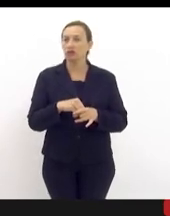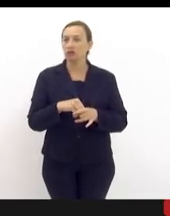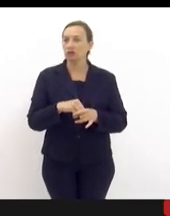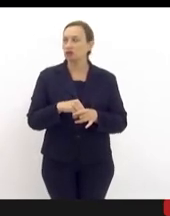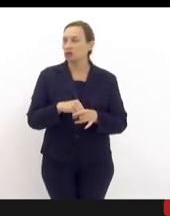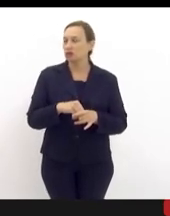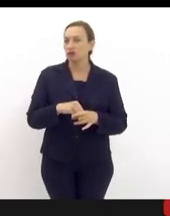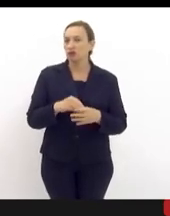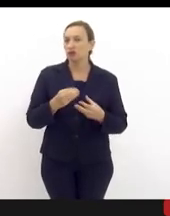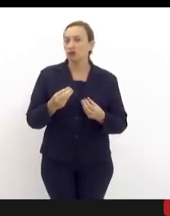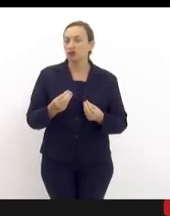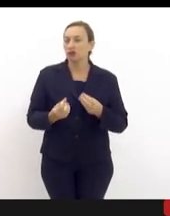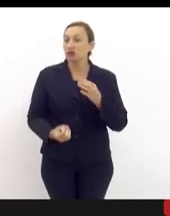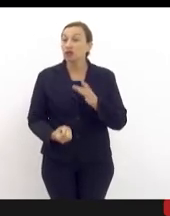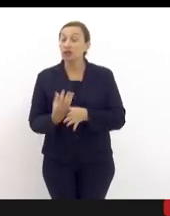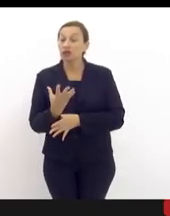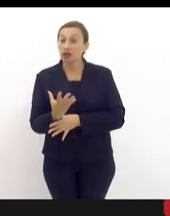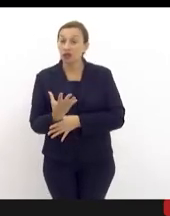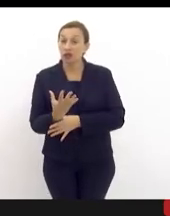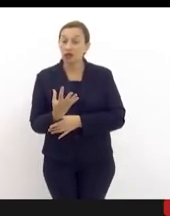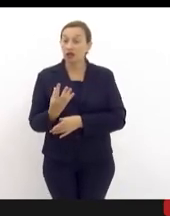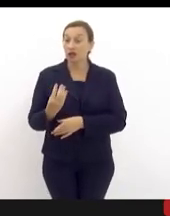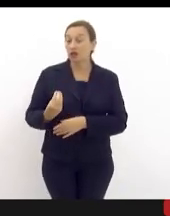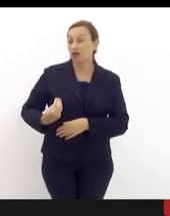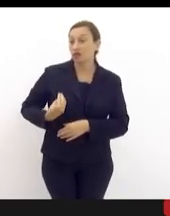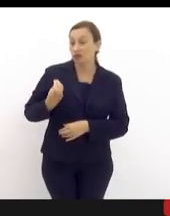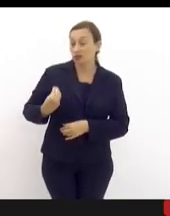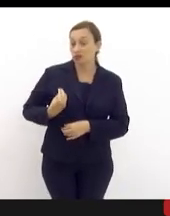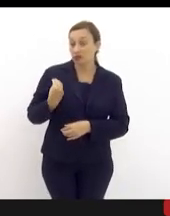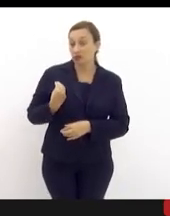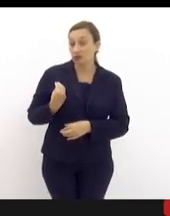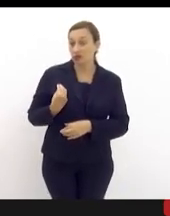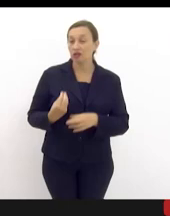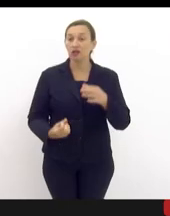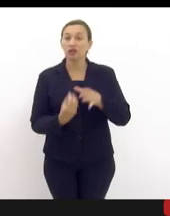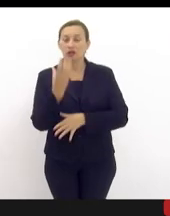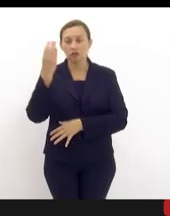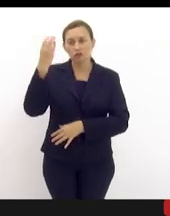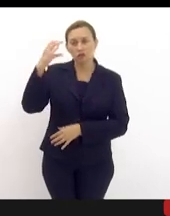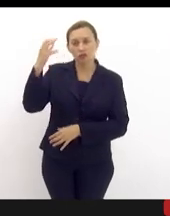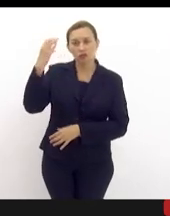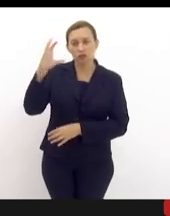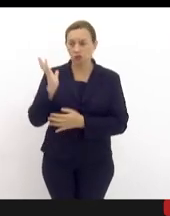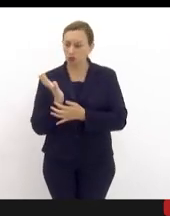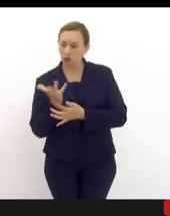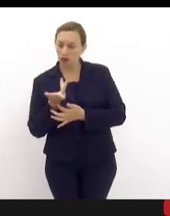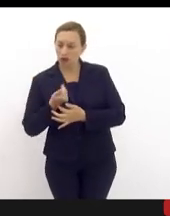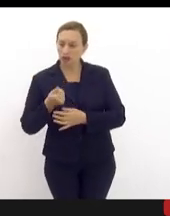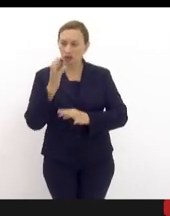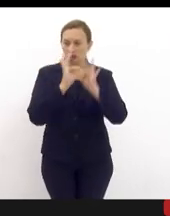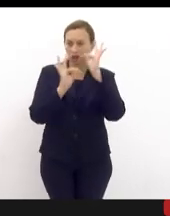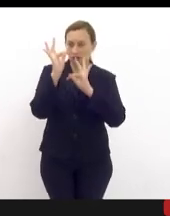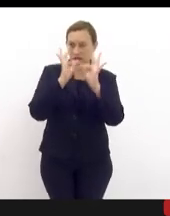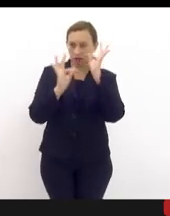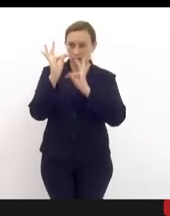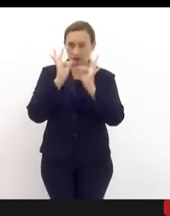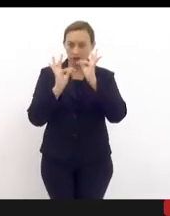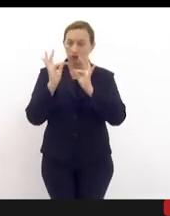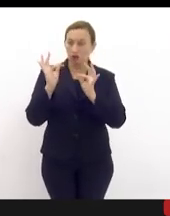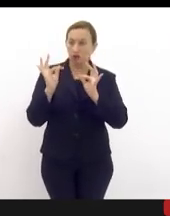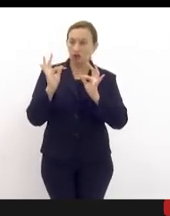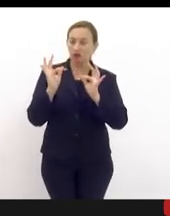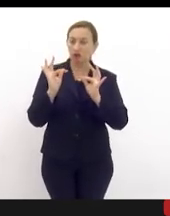os modos de criar, fazer e viver, as criações científicas, artísticas e tecnológicas, as